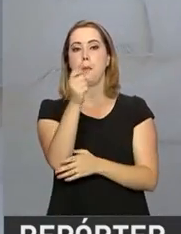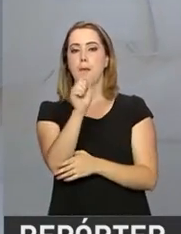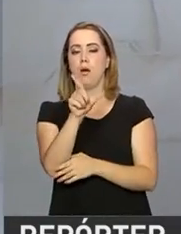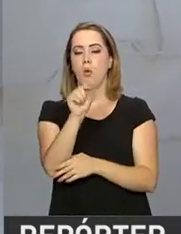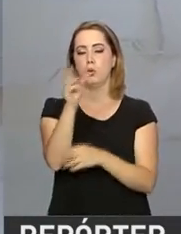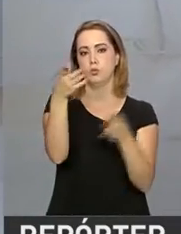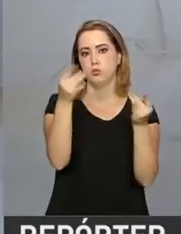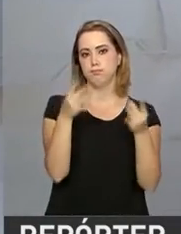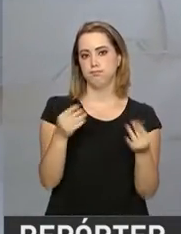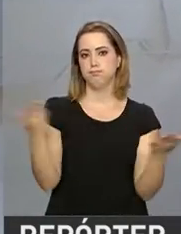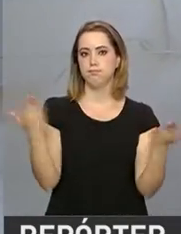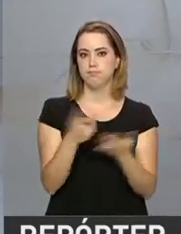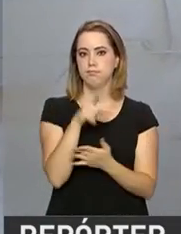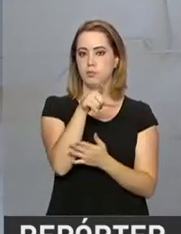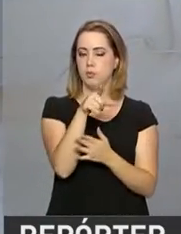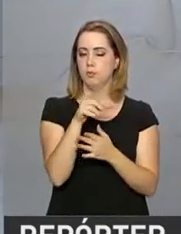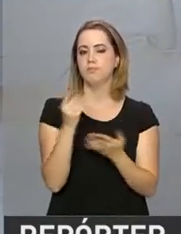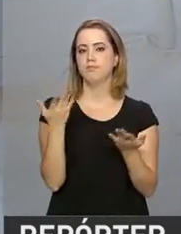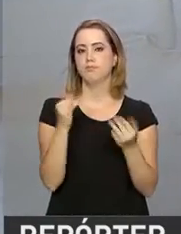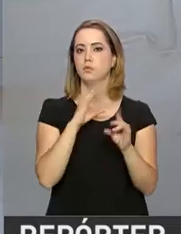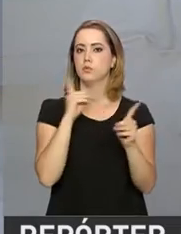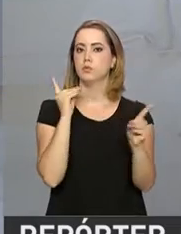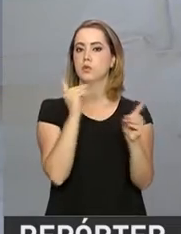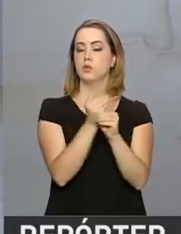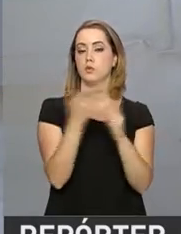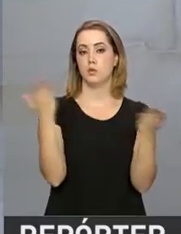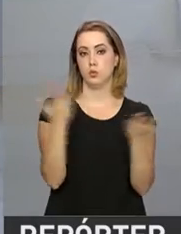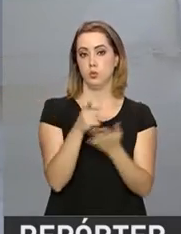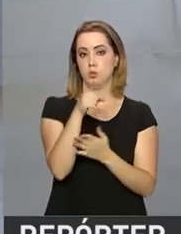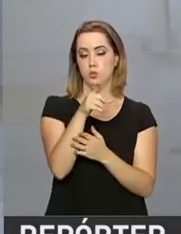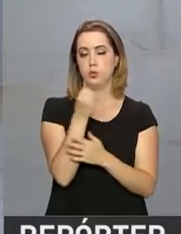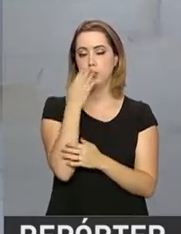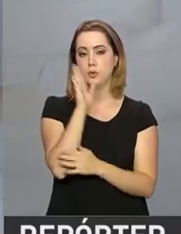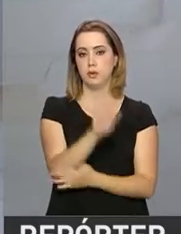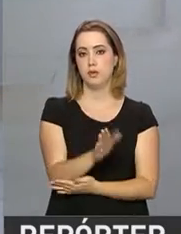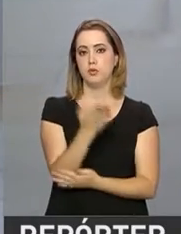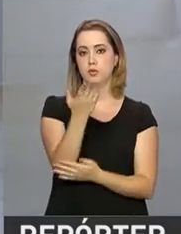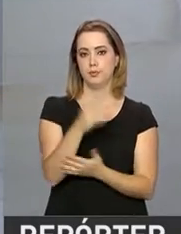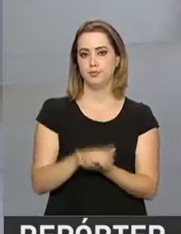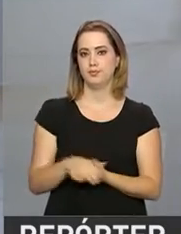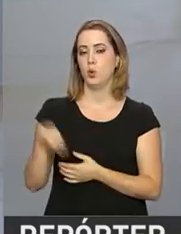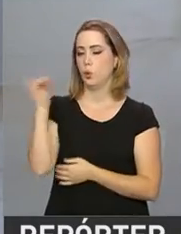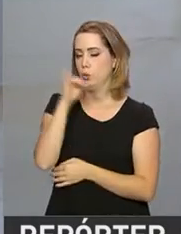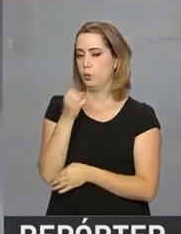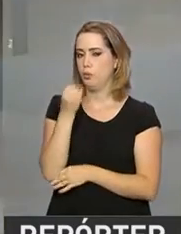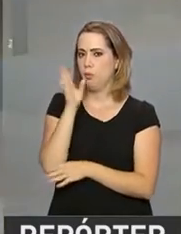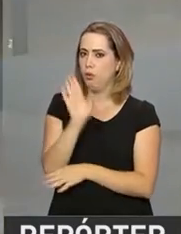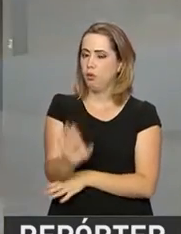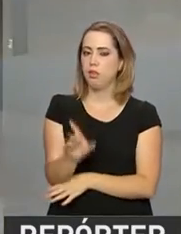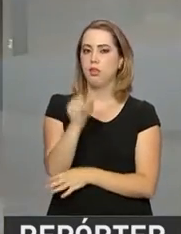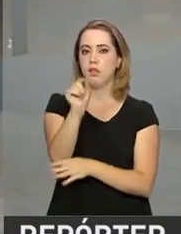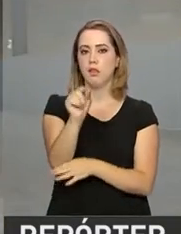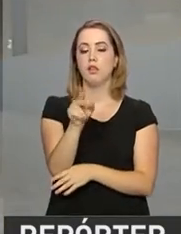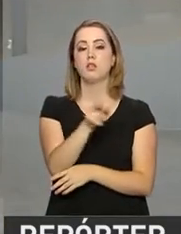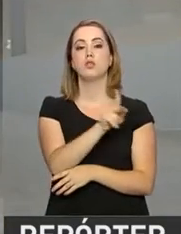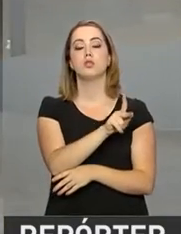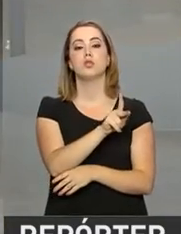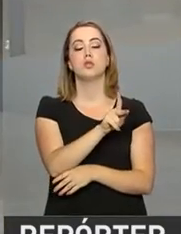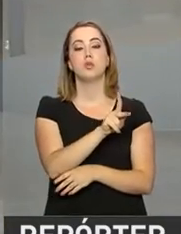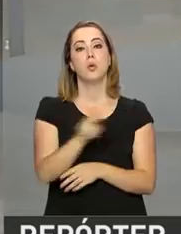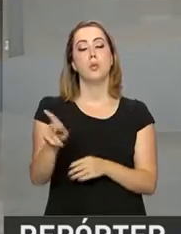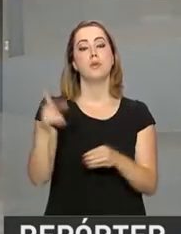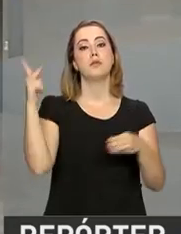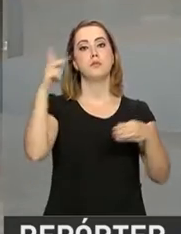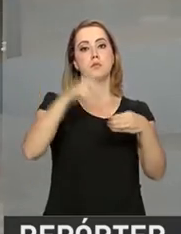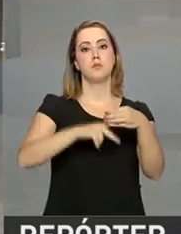do Planalto, os detalhes desse encontro para a gente. Boa tarde, Paulo. Olá, Zé Luiz, boa tarde. Pedro Parente fez questão